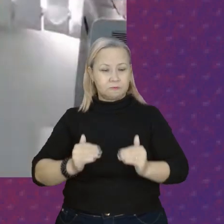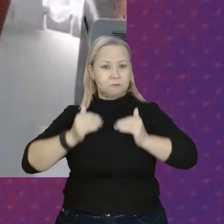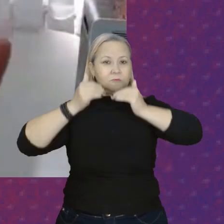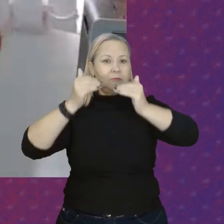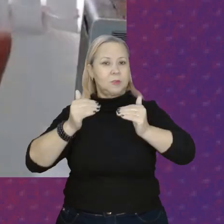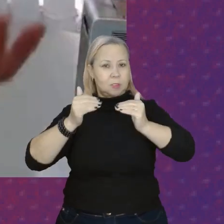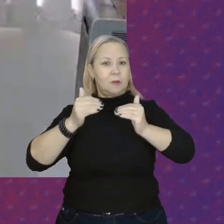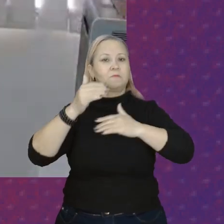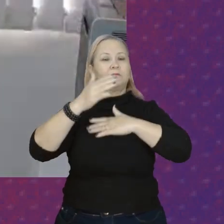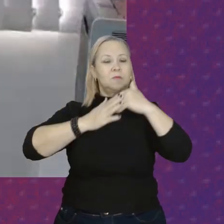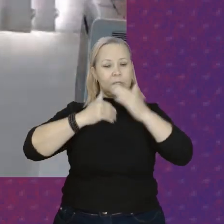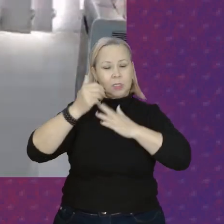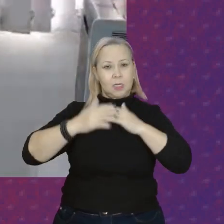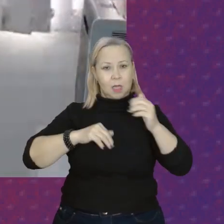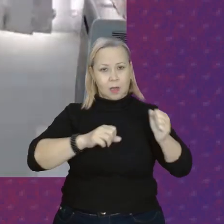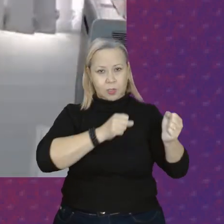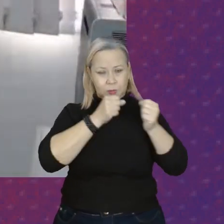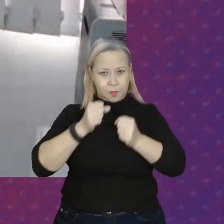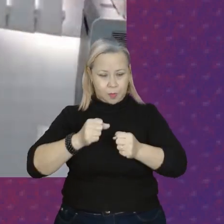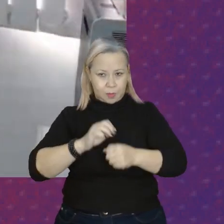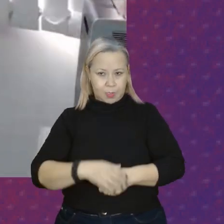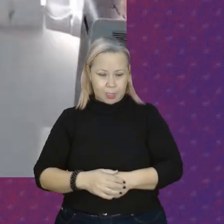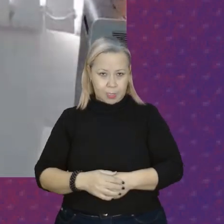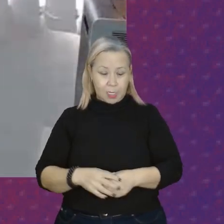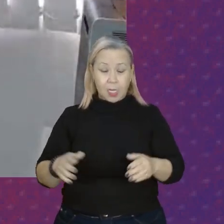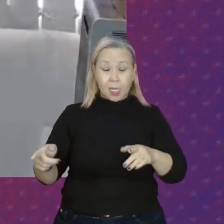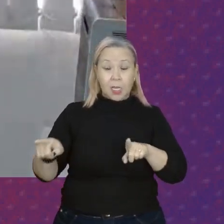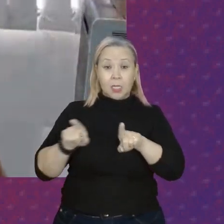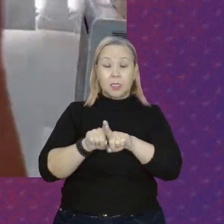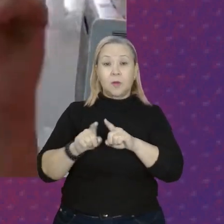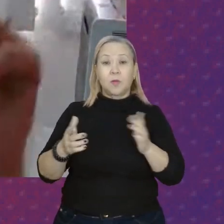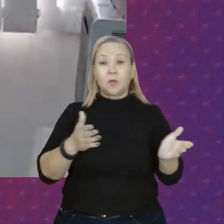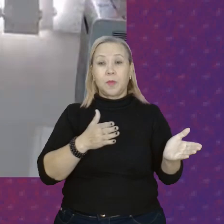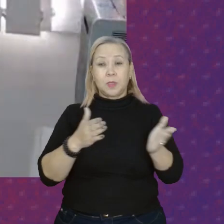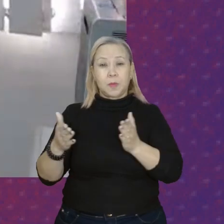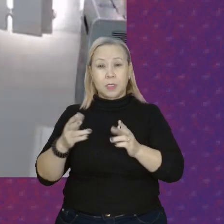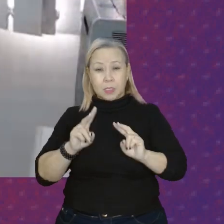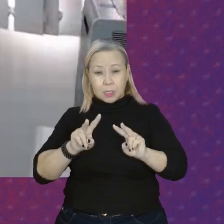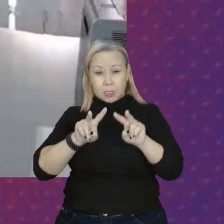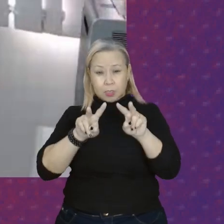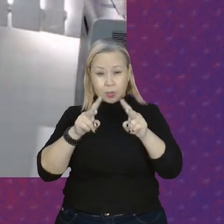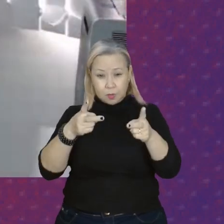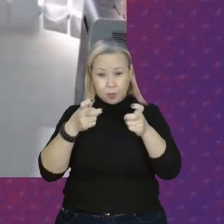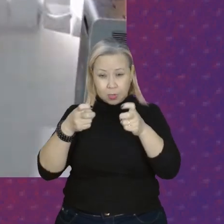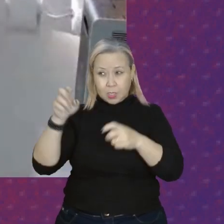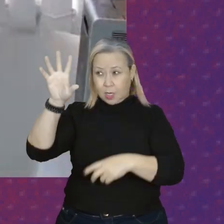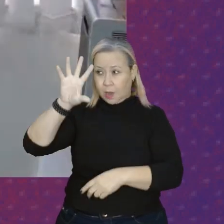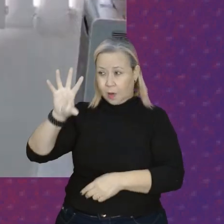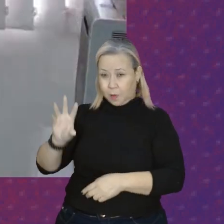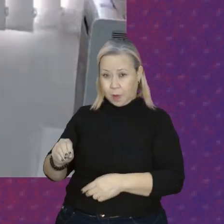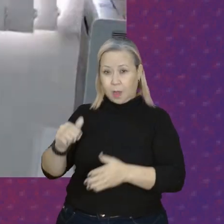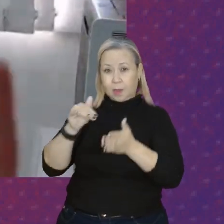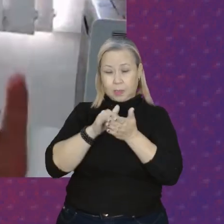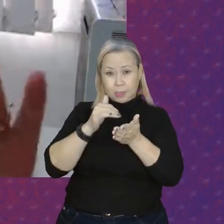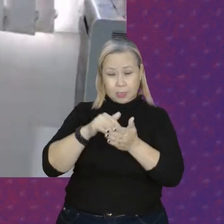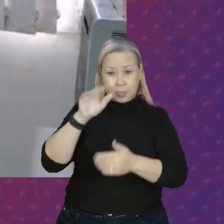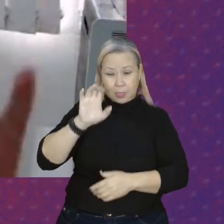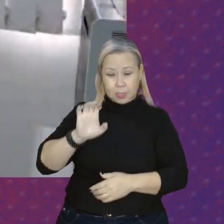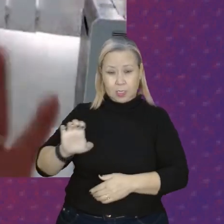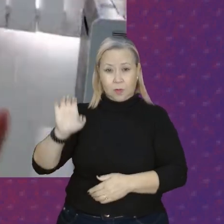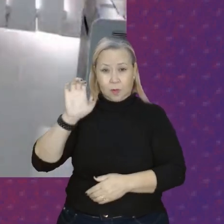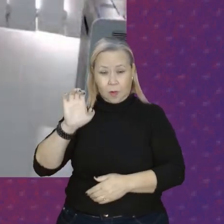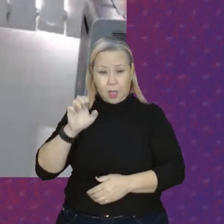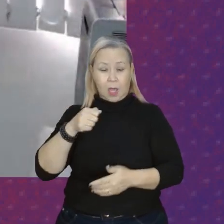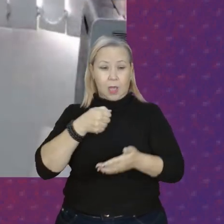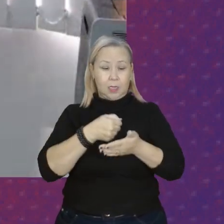cargos de poder. Então, naquele mesmo período, né, se nós olharmos o mapa das secretarias estaduais de educação, nem vou